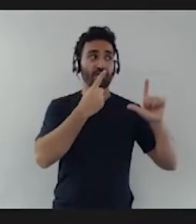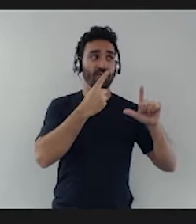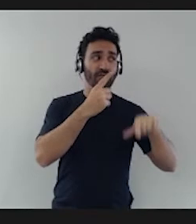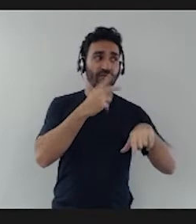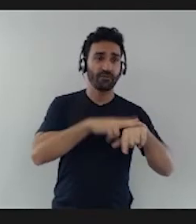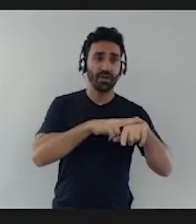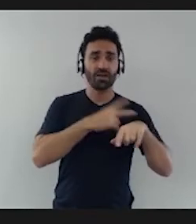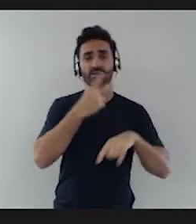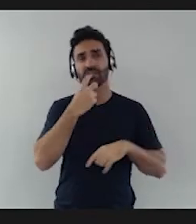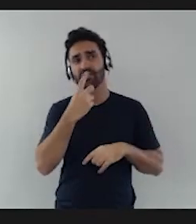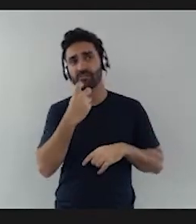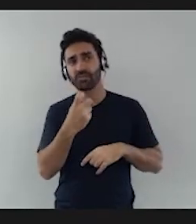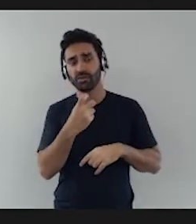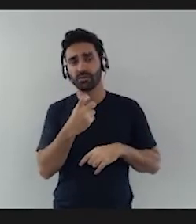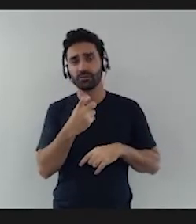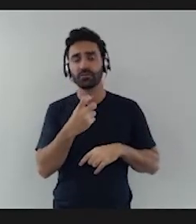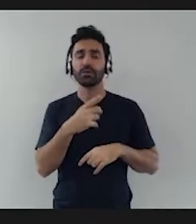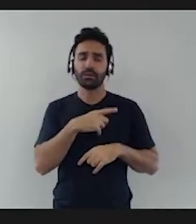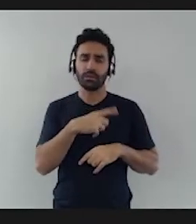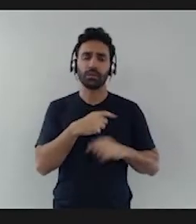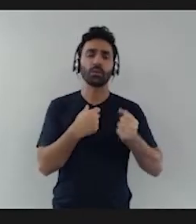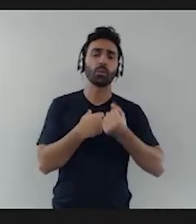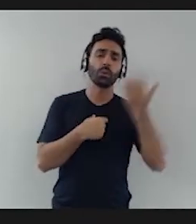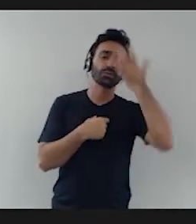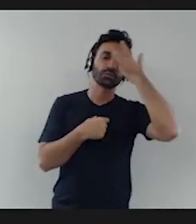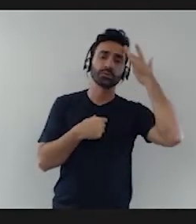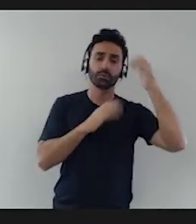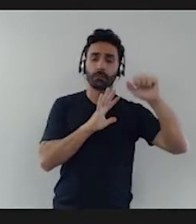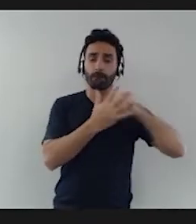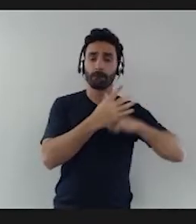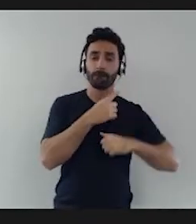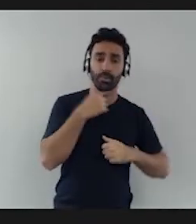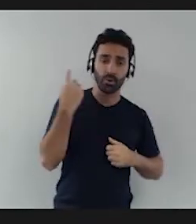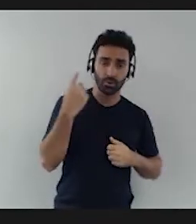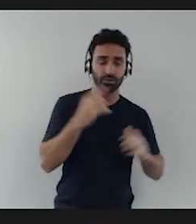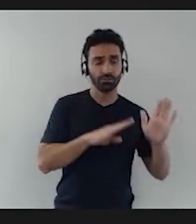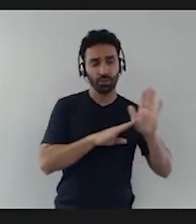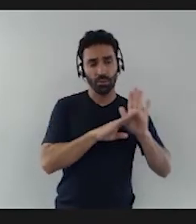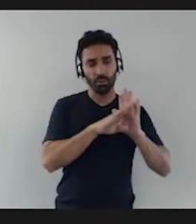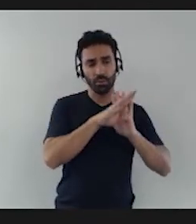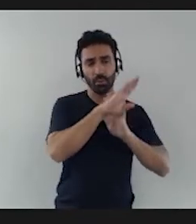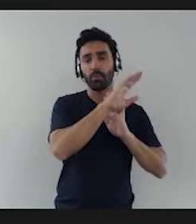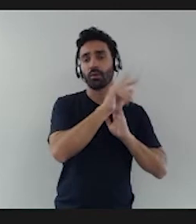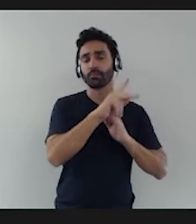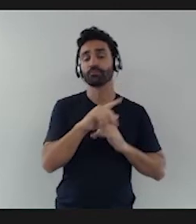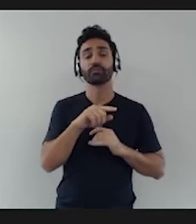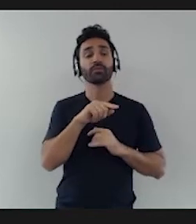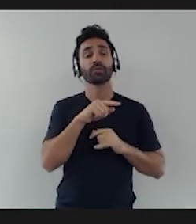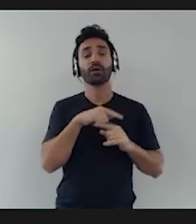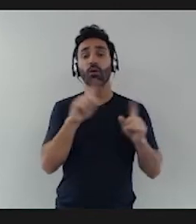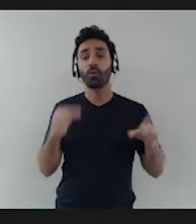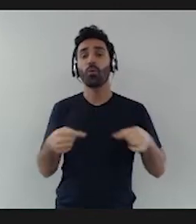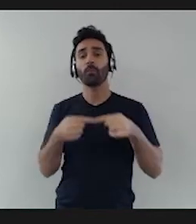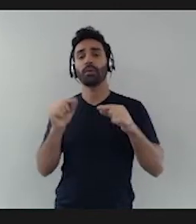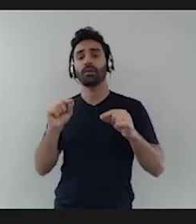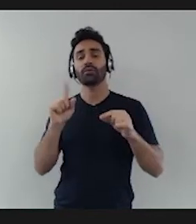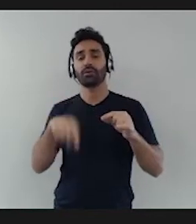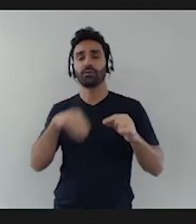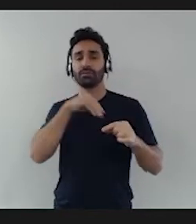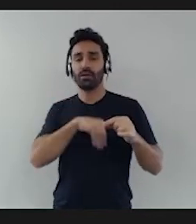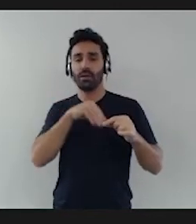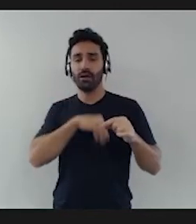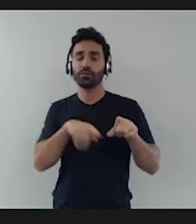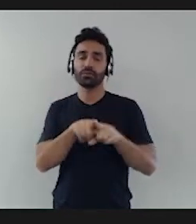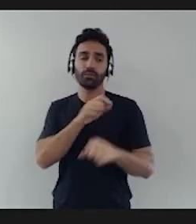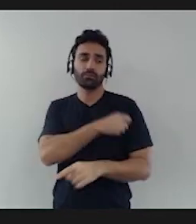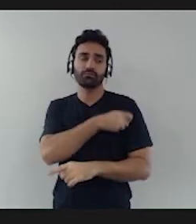entre a mortalidade da Covid-19 e dados como renda e escolaridade.